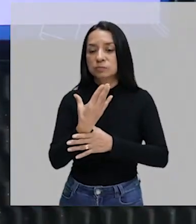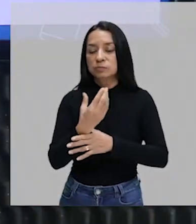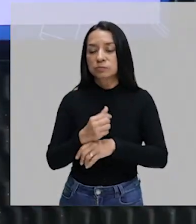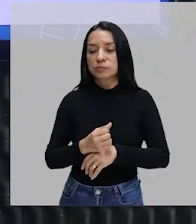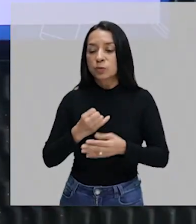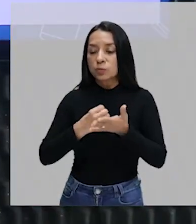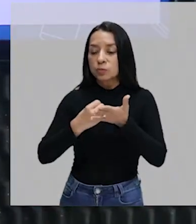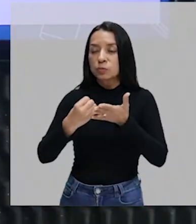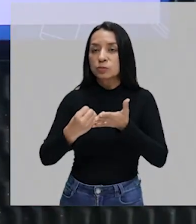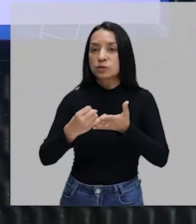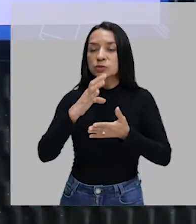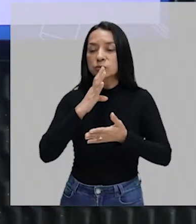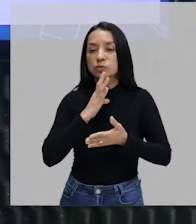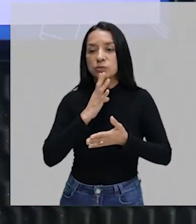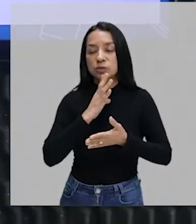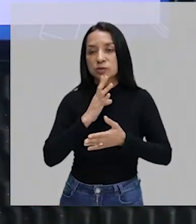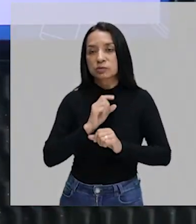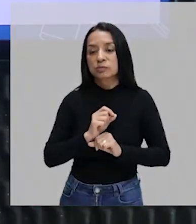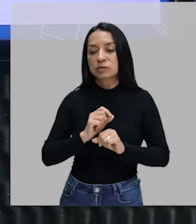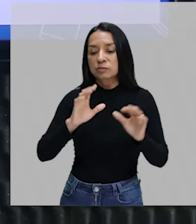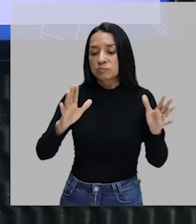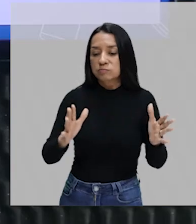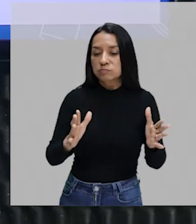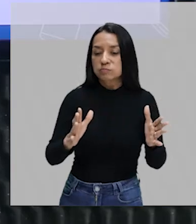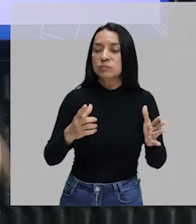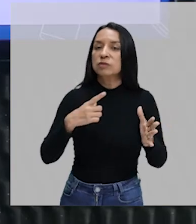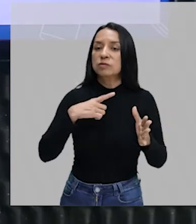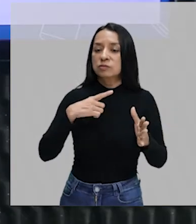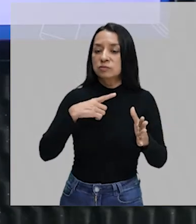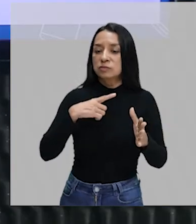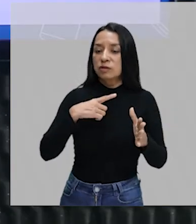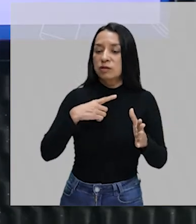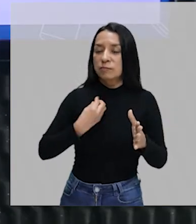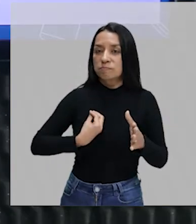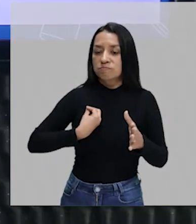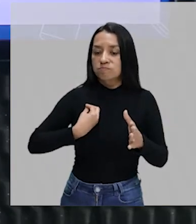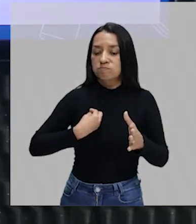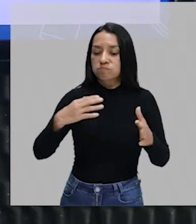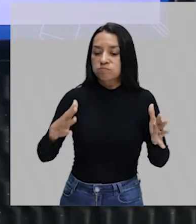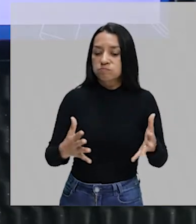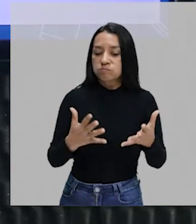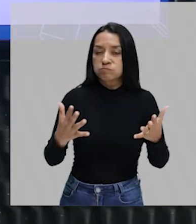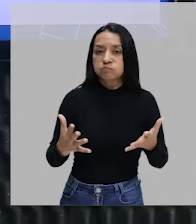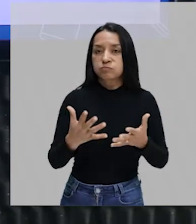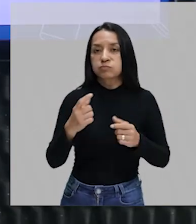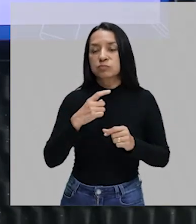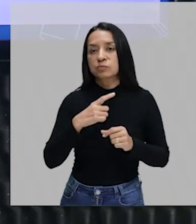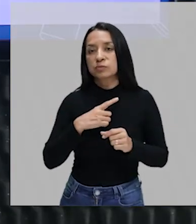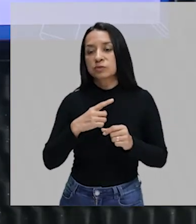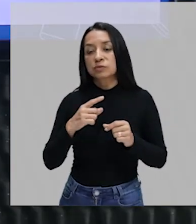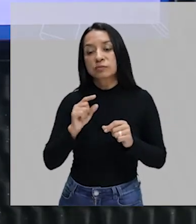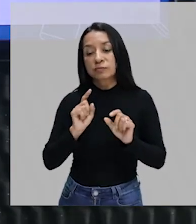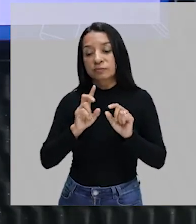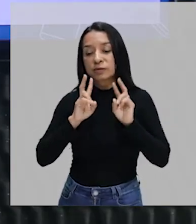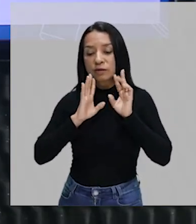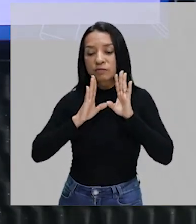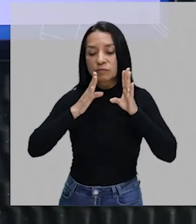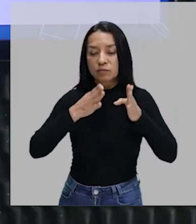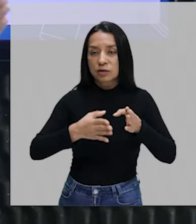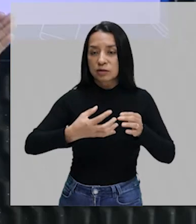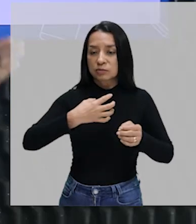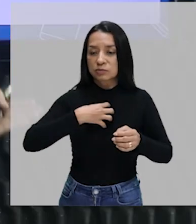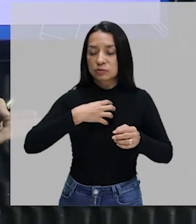do conhecimento, está nos estímulos que são colocados nos sentidos. Diferente